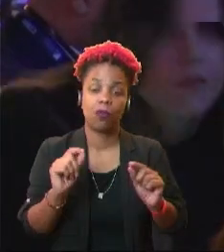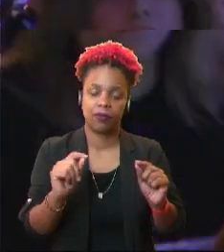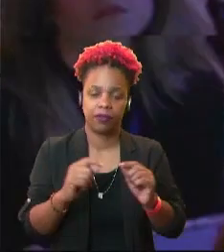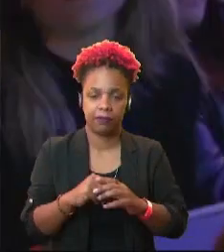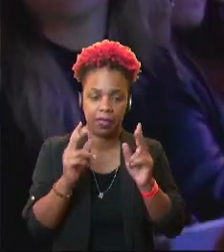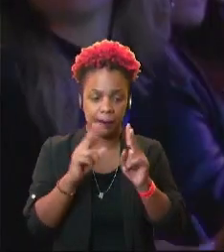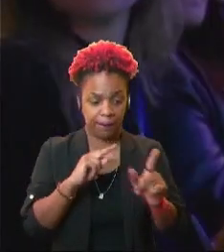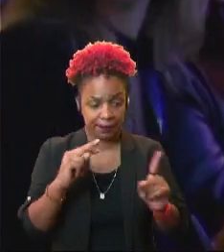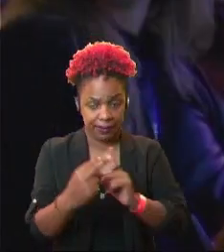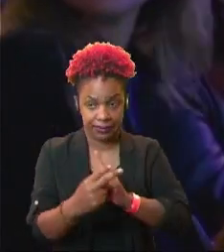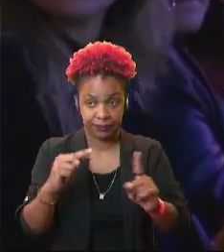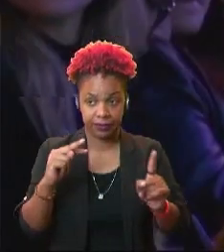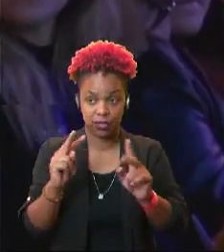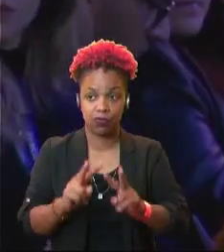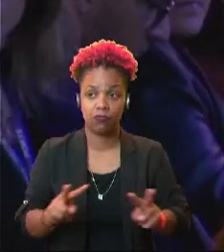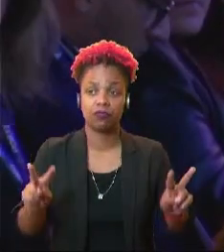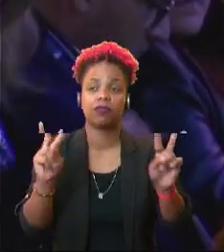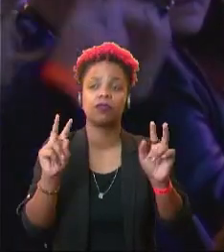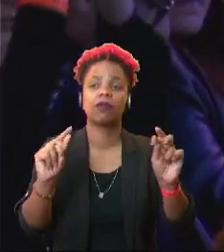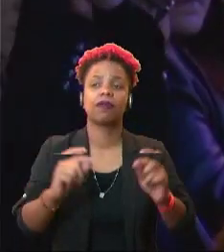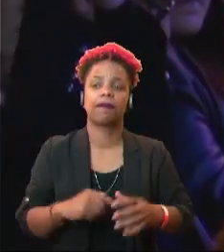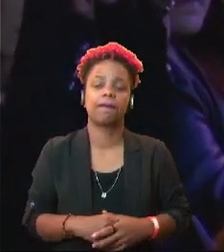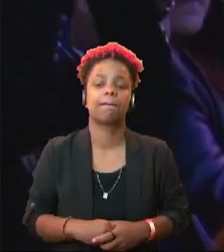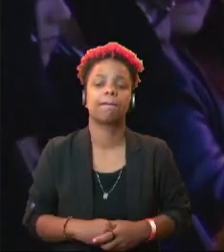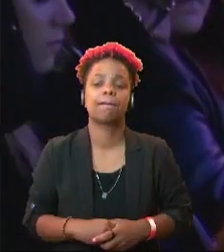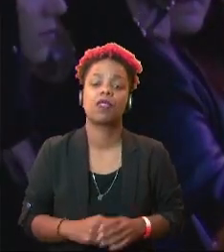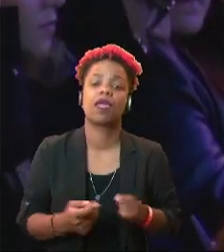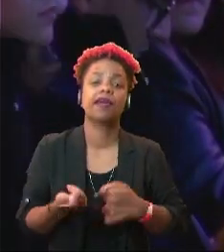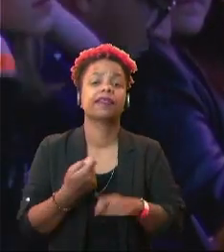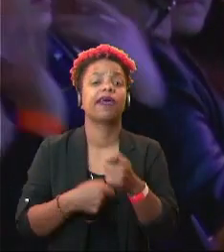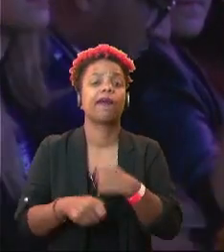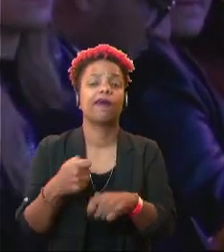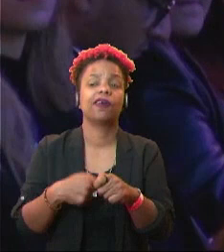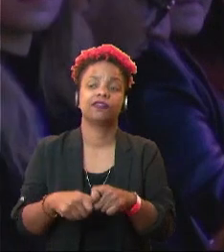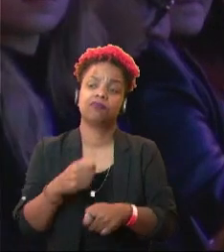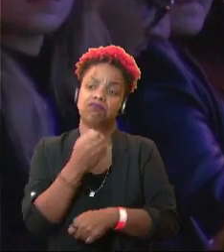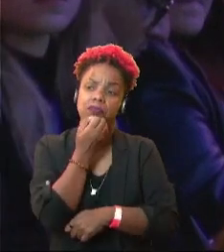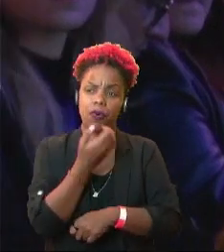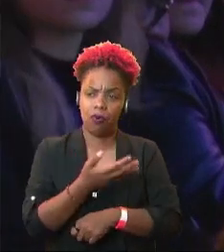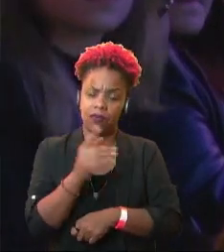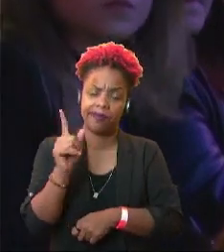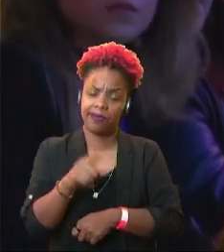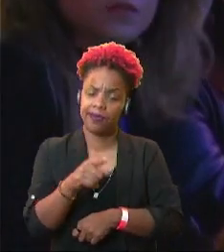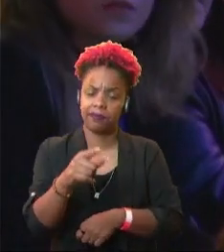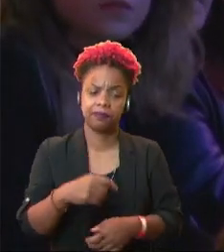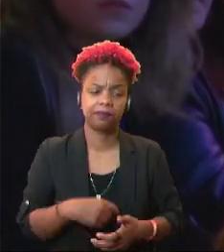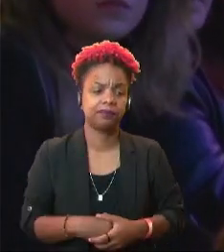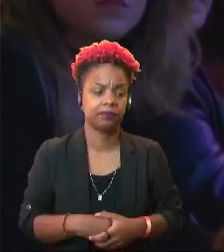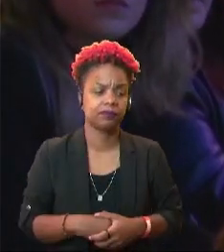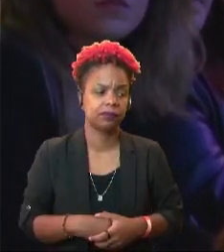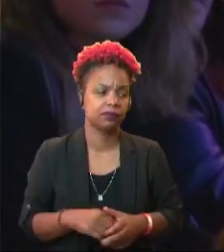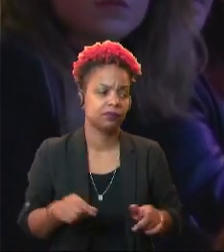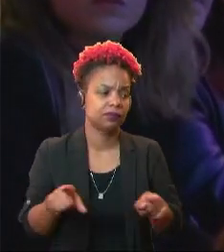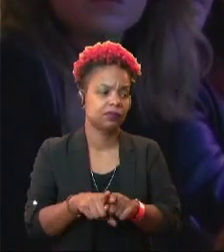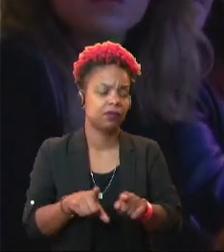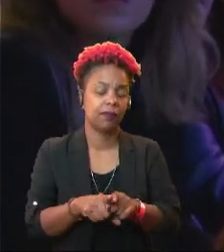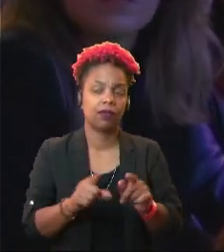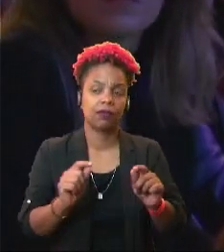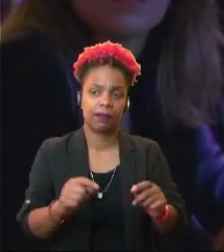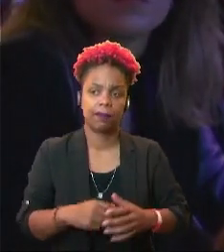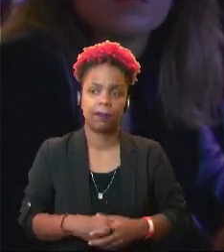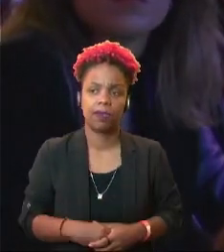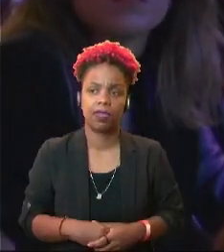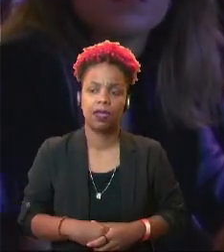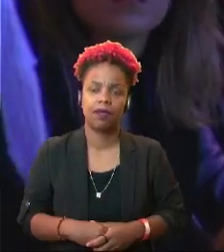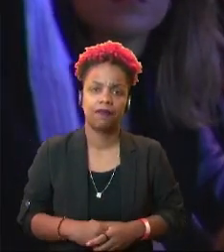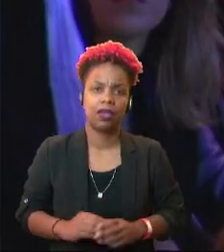ponto de vista, que a guerra é negócio, é um bom negócio. E aí também, eu não quero